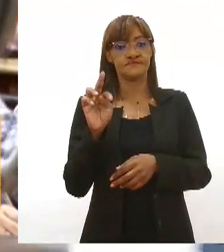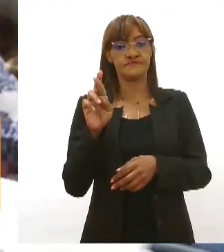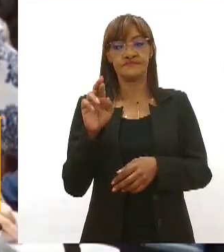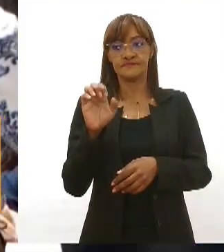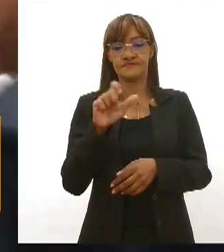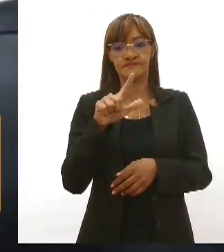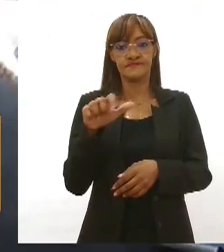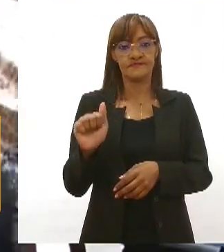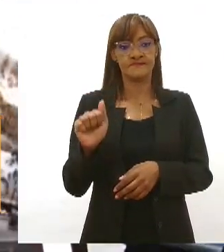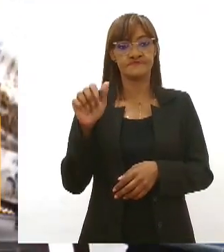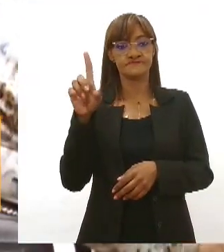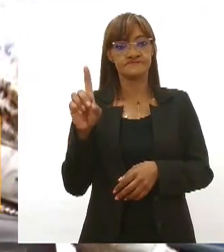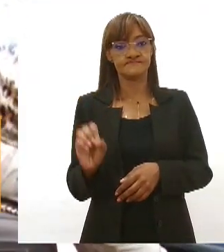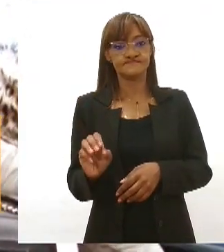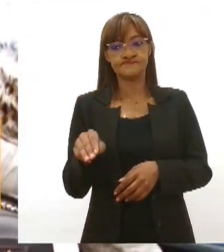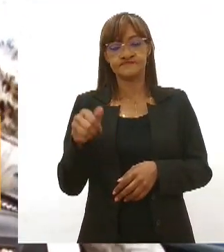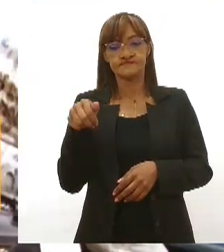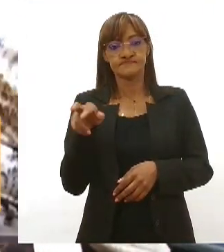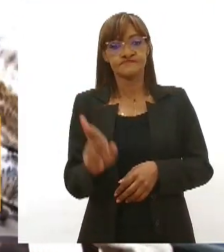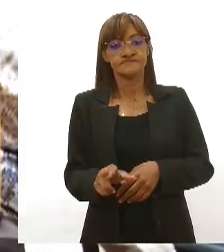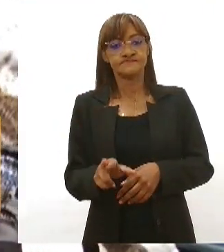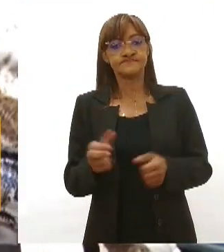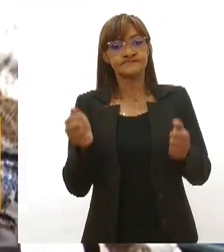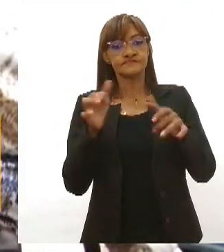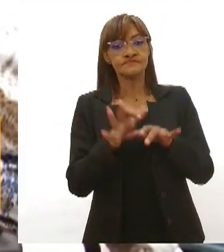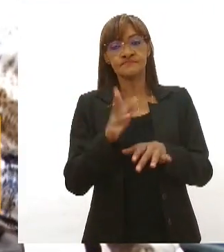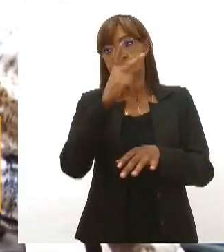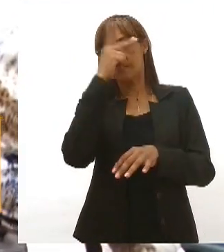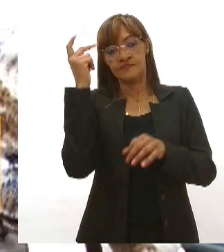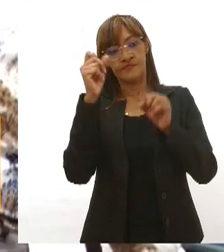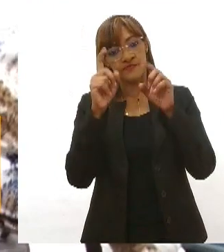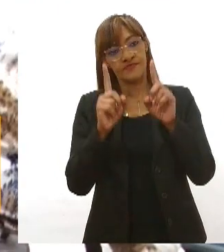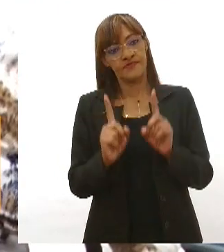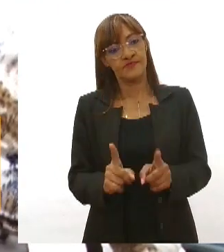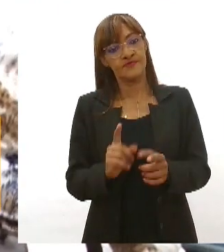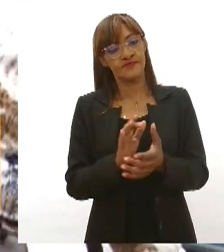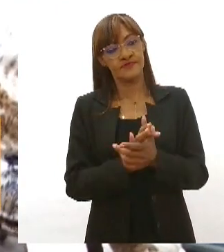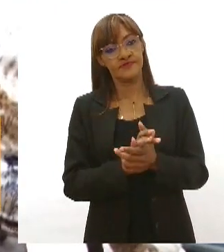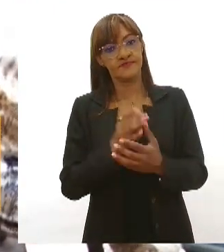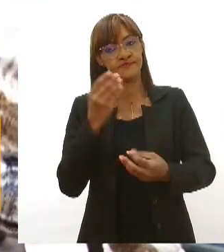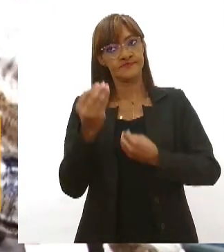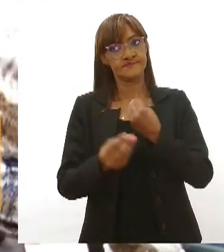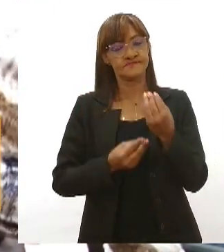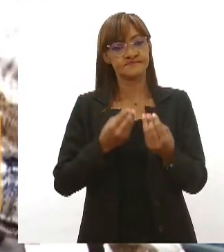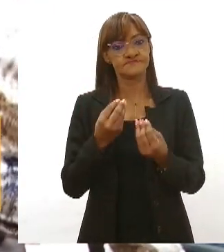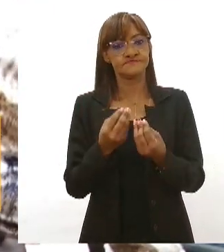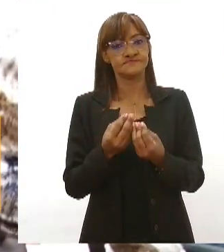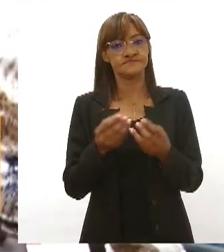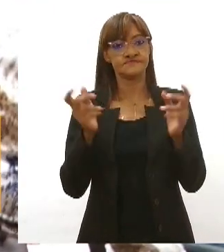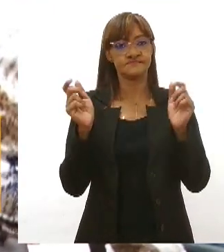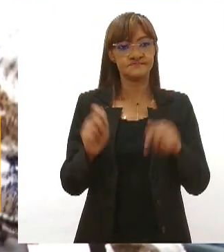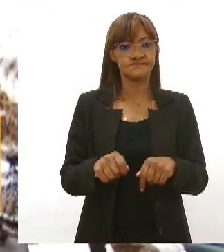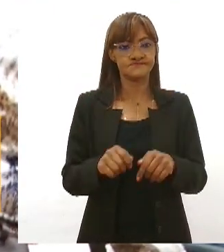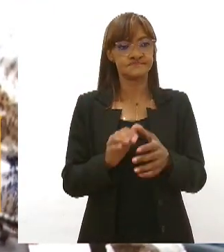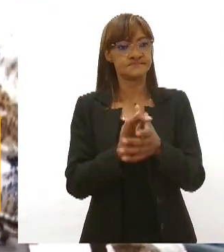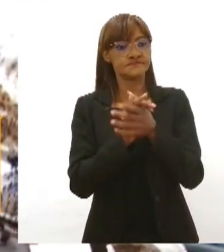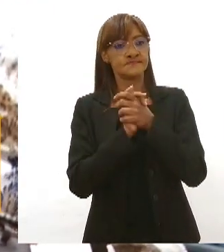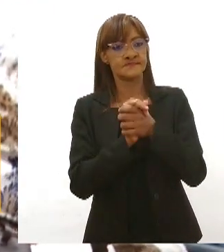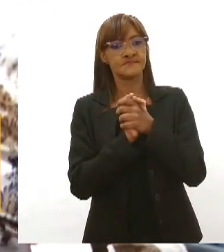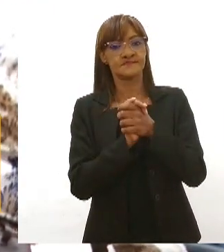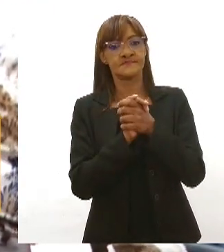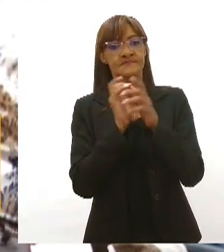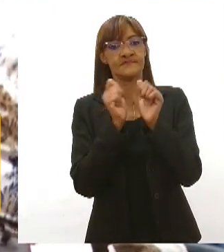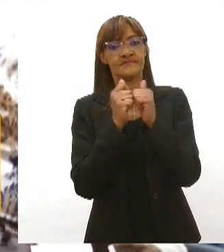trabalhar a inclusão de pessoas com deficiência através da prática do bodyboard. Ele parabenizou o Alese por dar voz